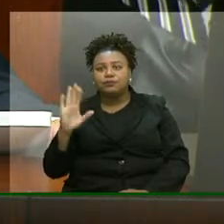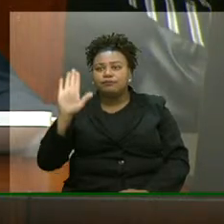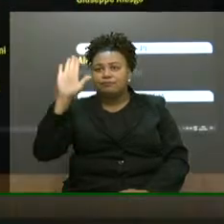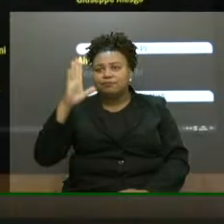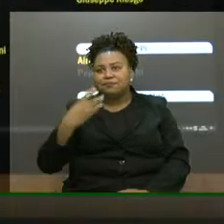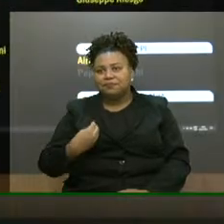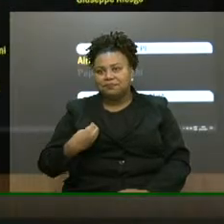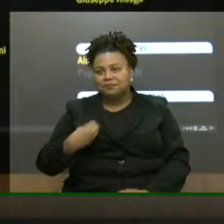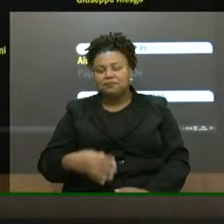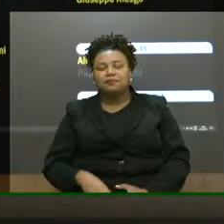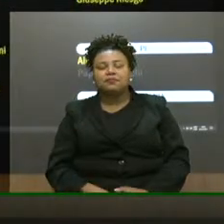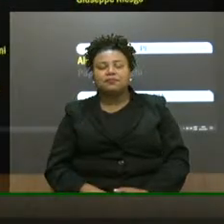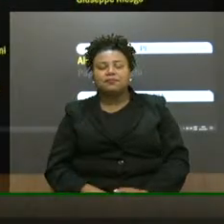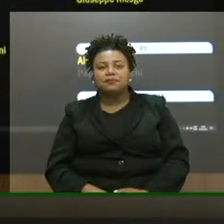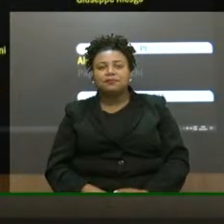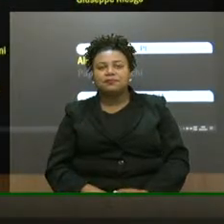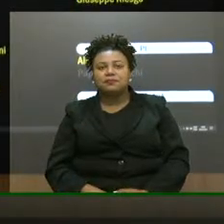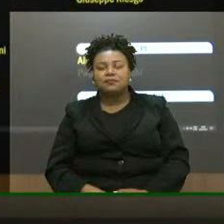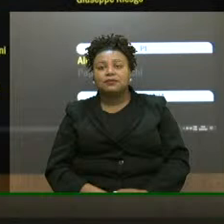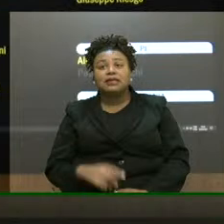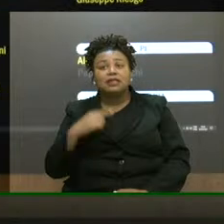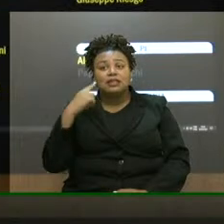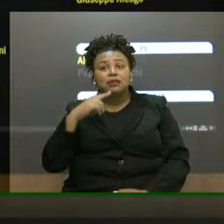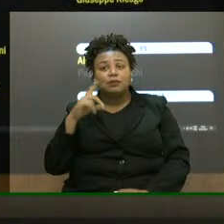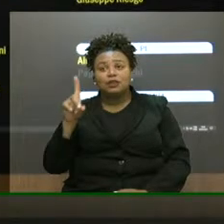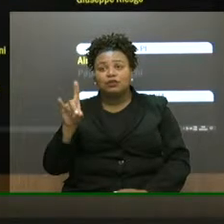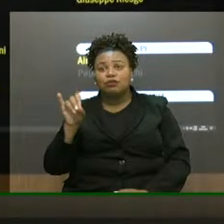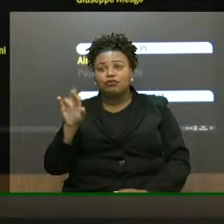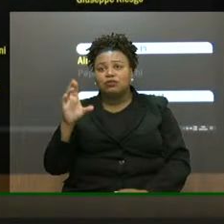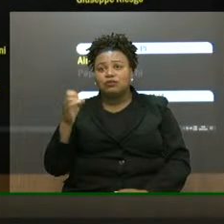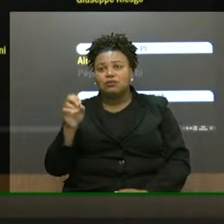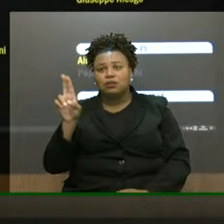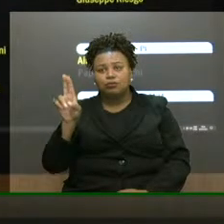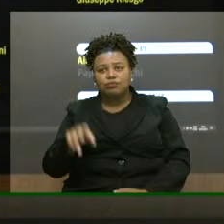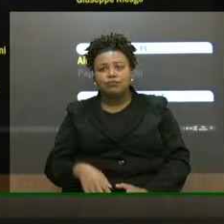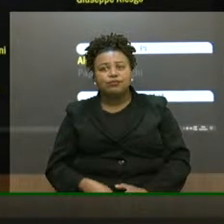Presente, presidente. Dirceu Franciscon.